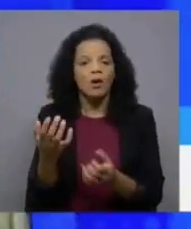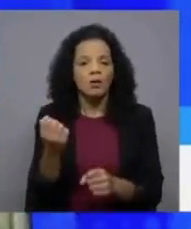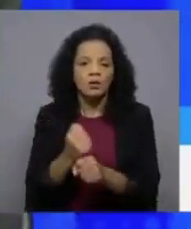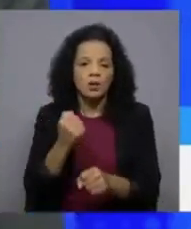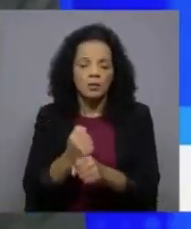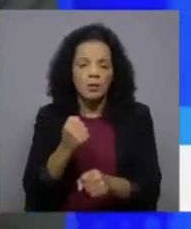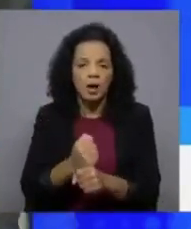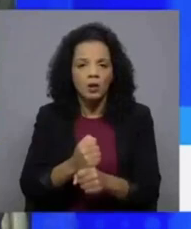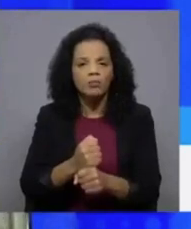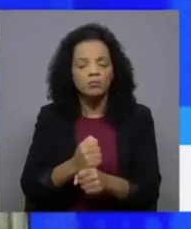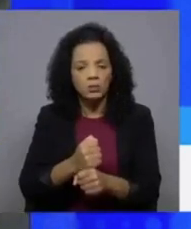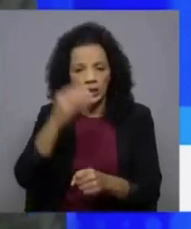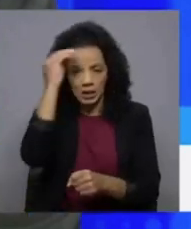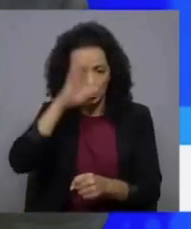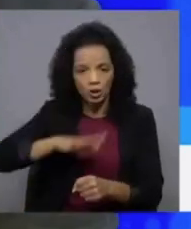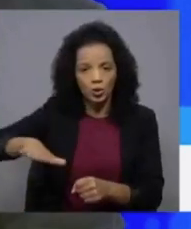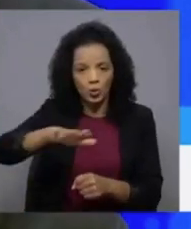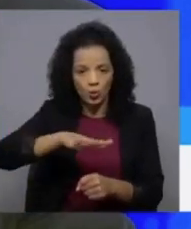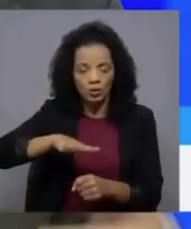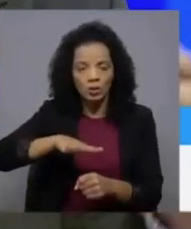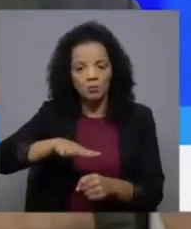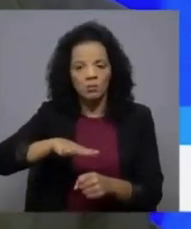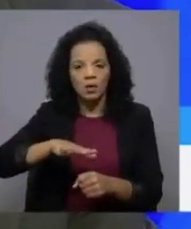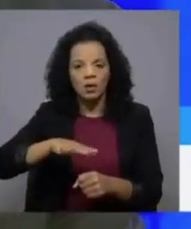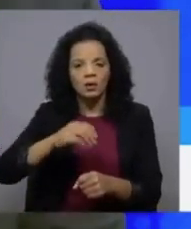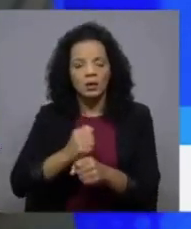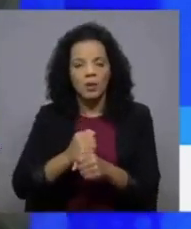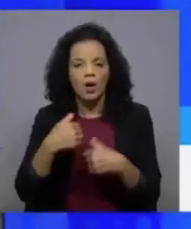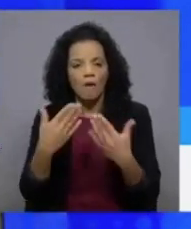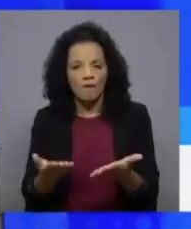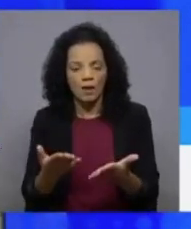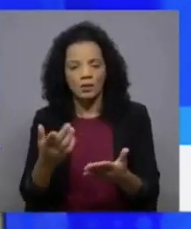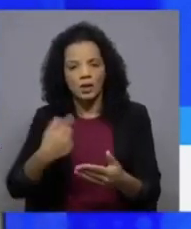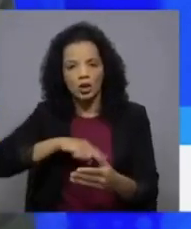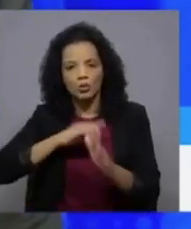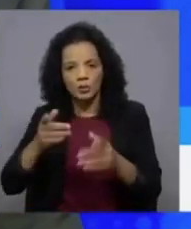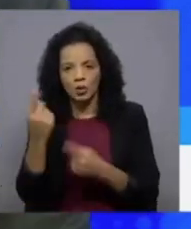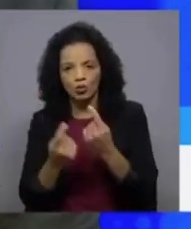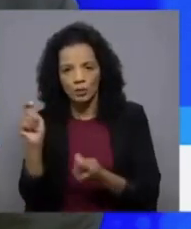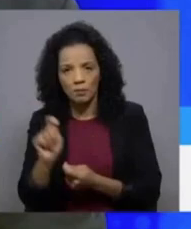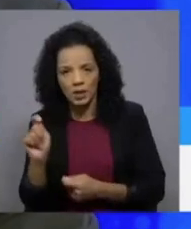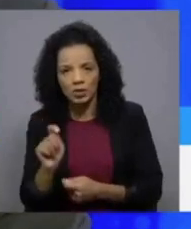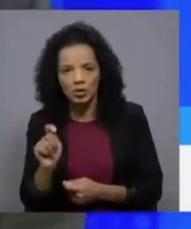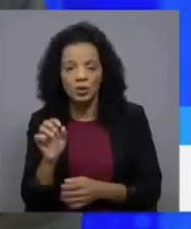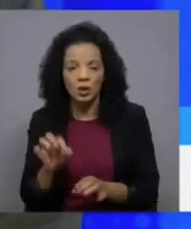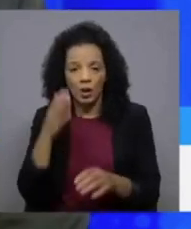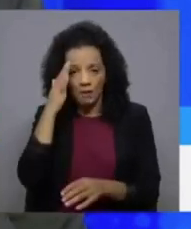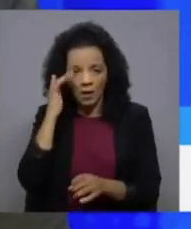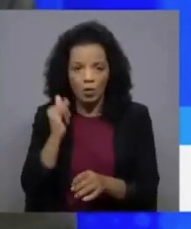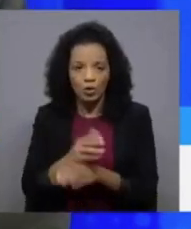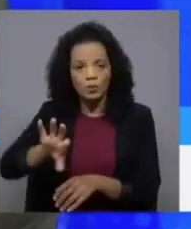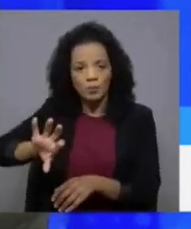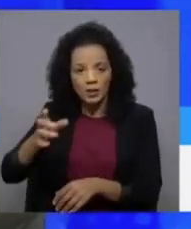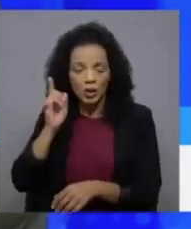de emprego no interior do país e nós queremos ajudar a que as famílias possam ir para o interior e outro precisa de sangue é isso tal como está presente no outro